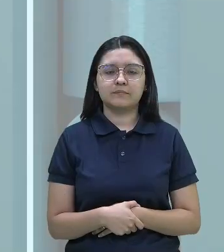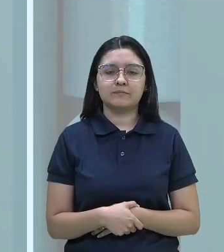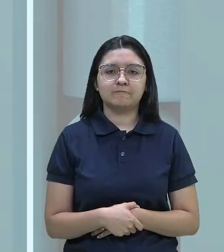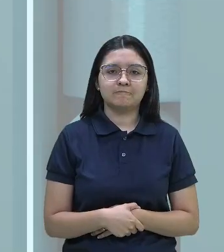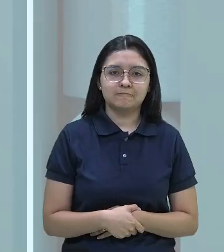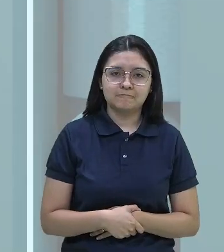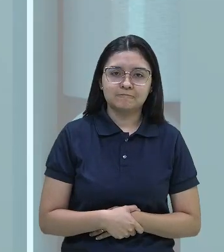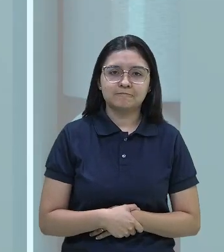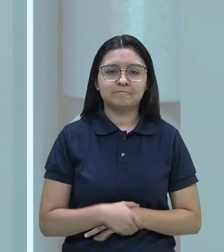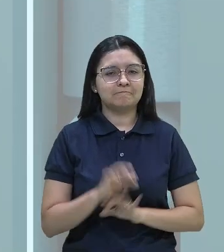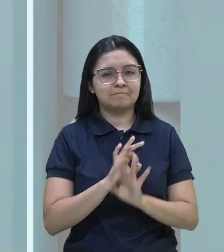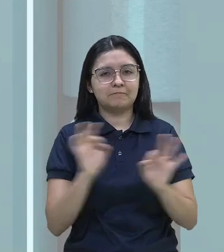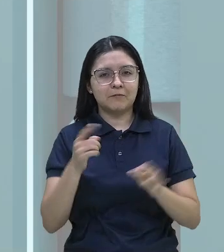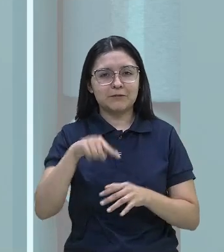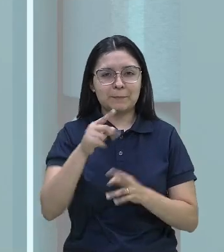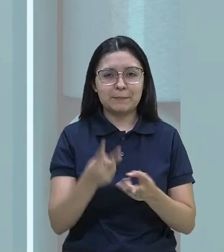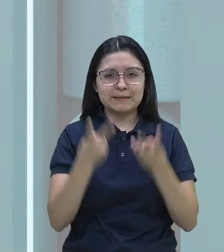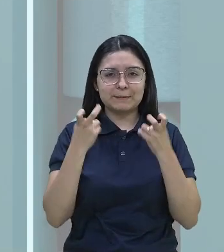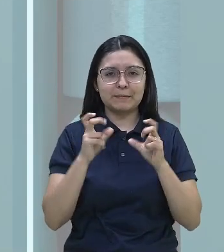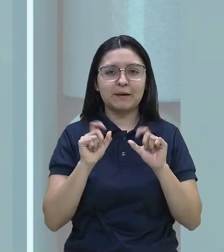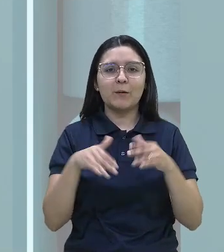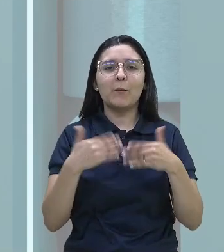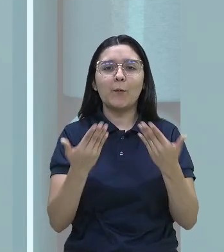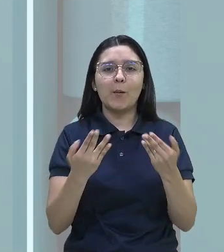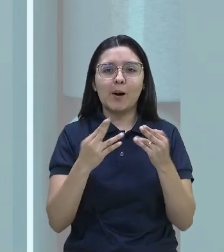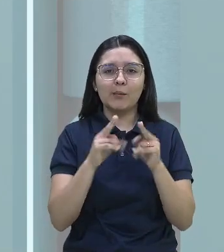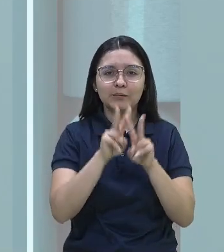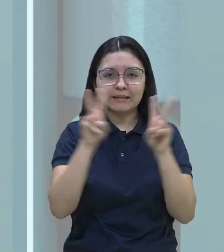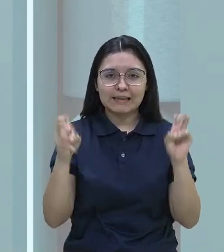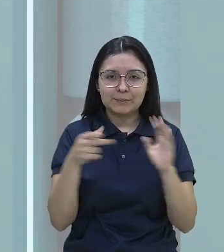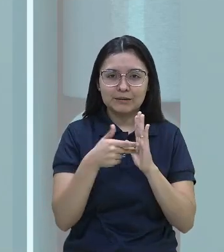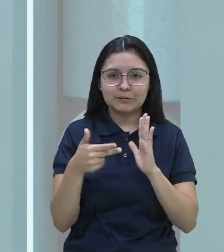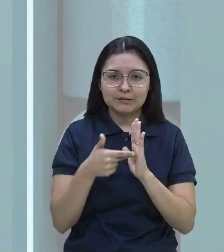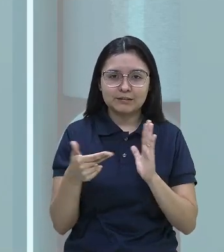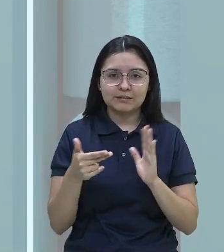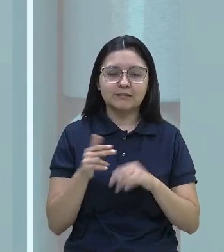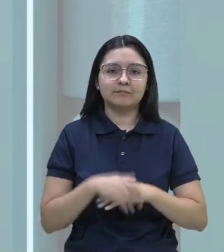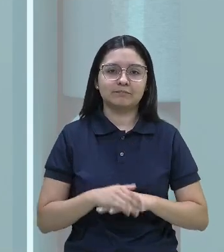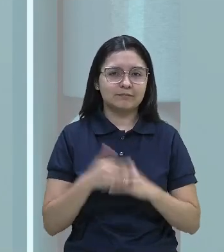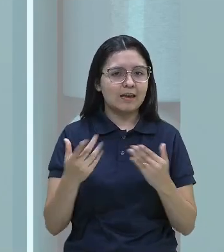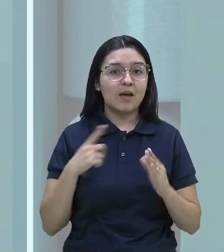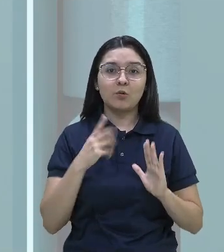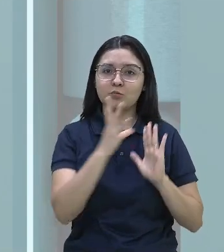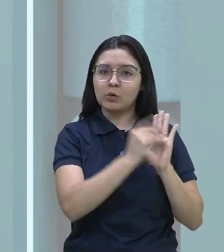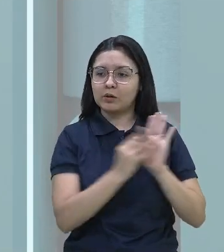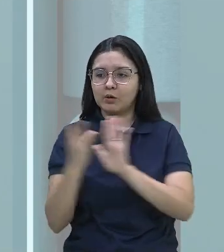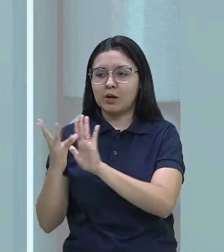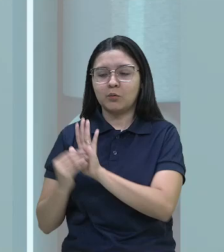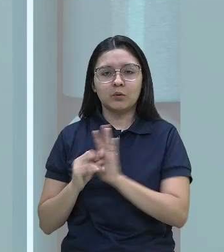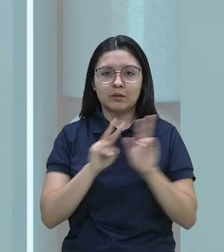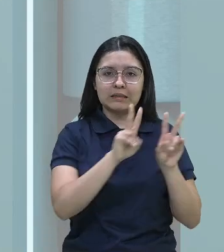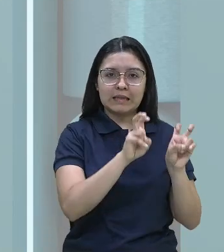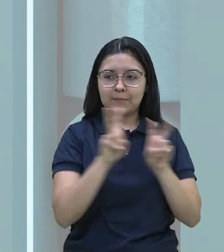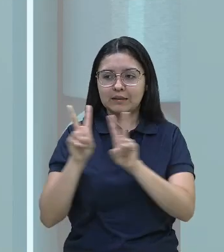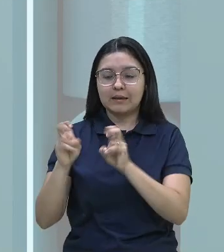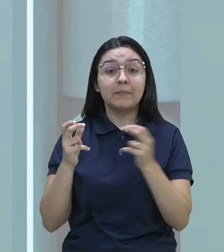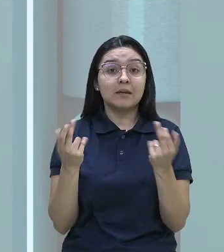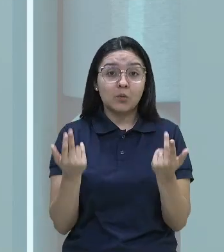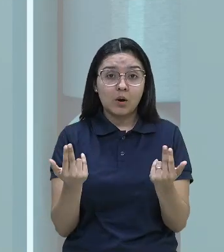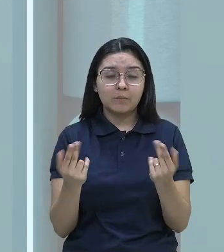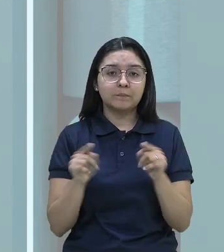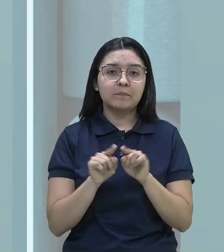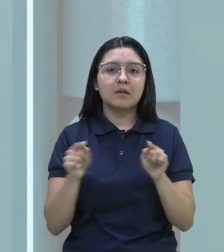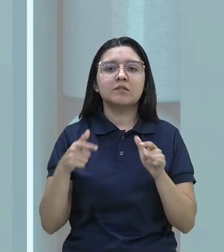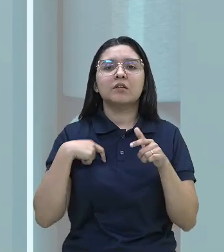Muito bem, vocês conseguiram captar qual era a notícia? Era o mesmo conteúdo, era o mesmo assunto, só que de fontes